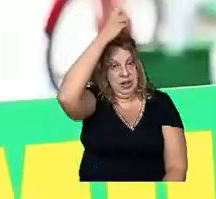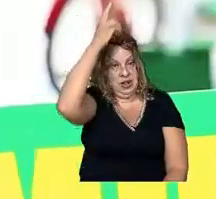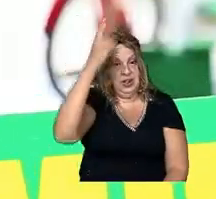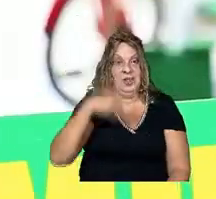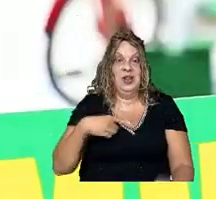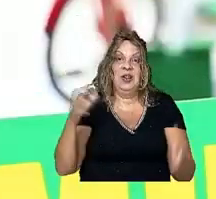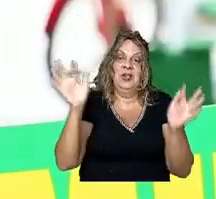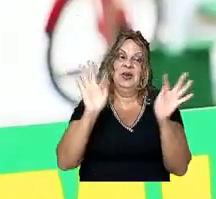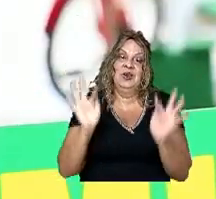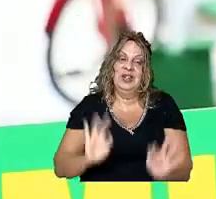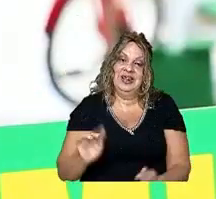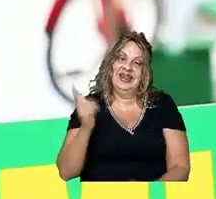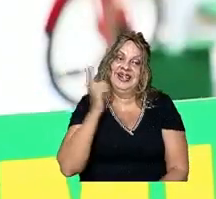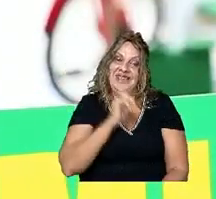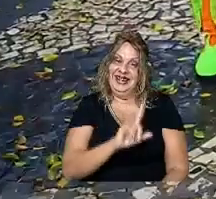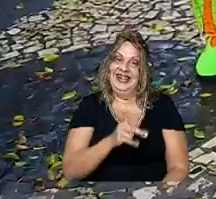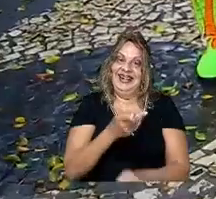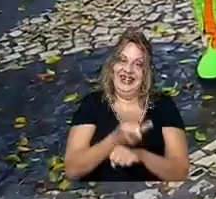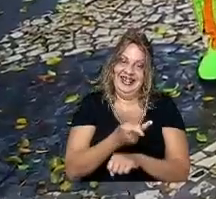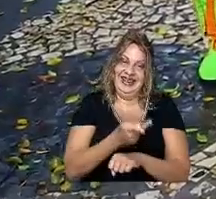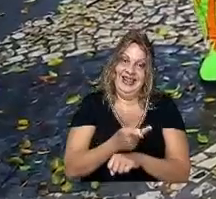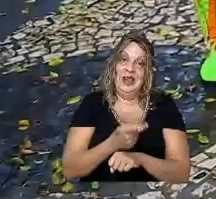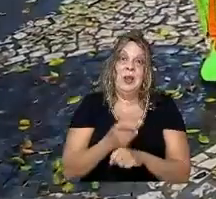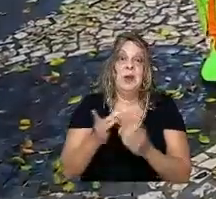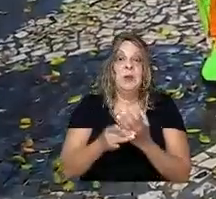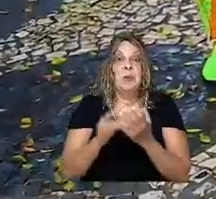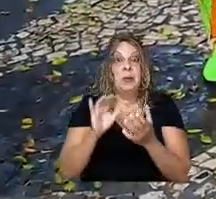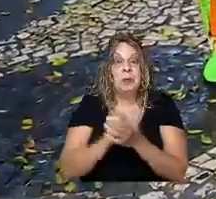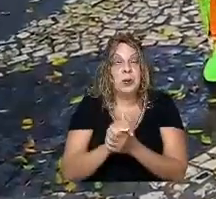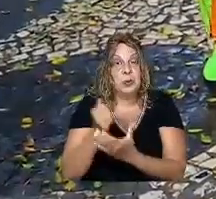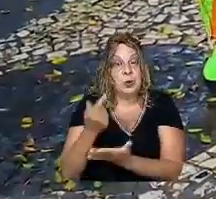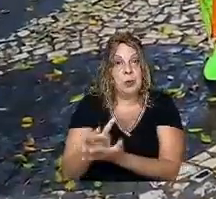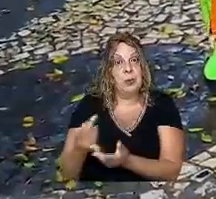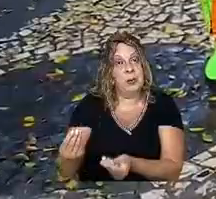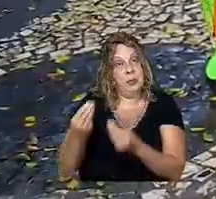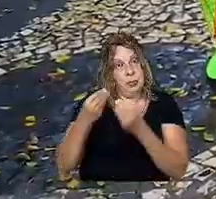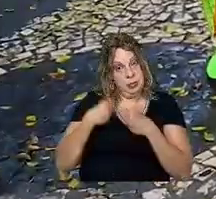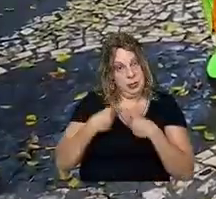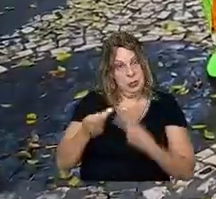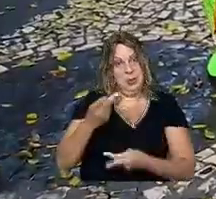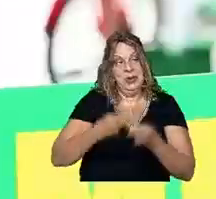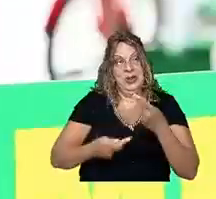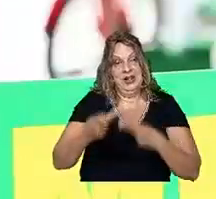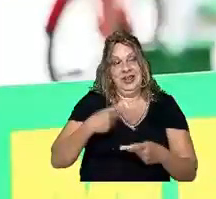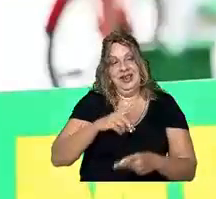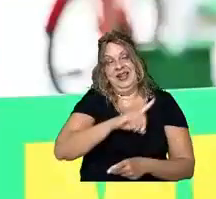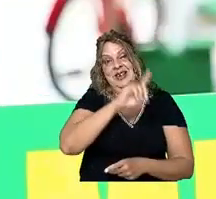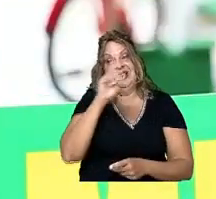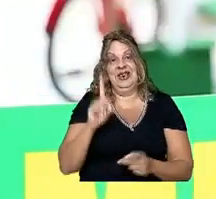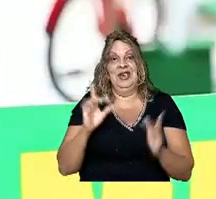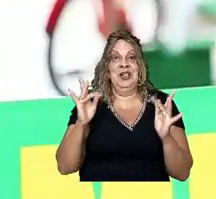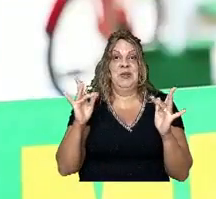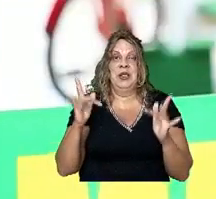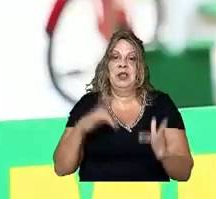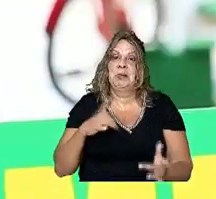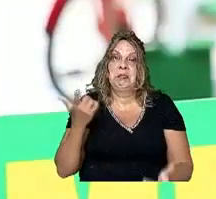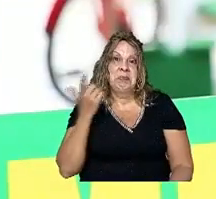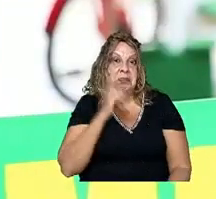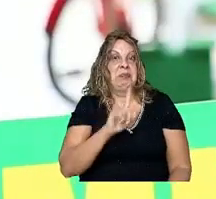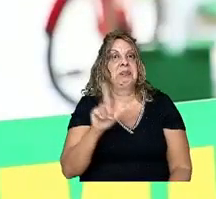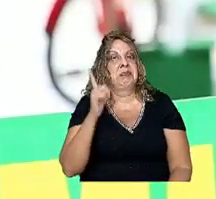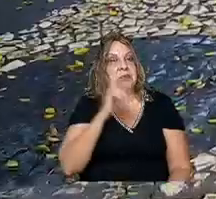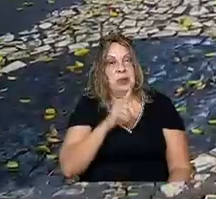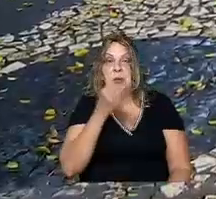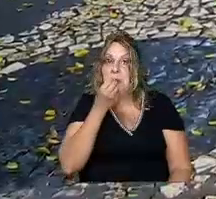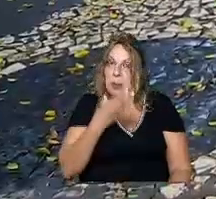muito feliz em ter ganhado esse prêmio. Meu esposo comprou para mim e deu de presente do Dia dos Namorados. Essa moto veio num tempo